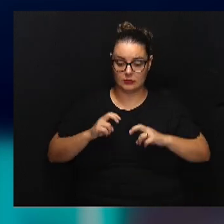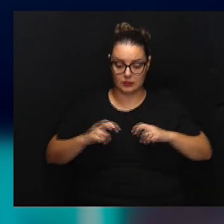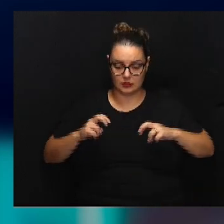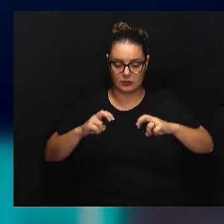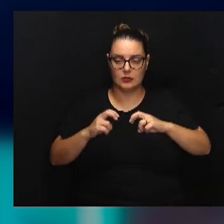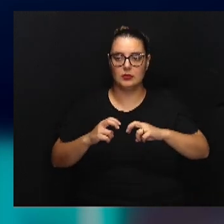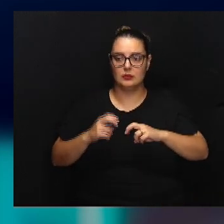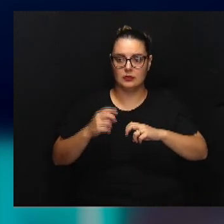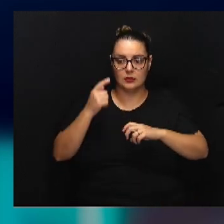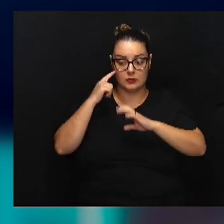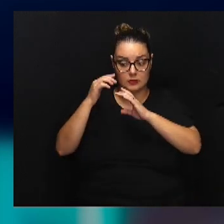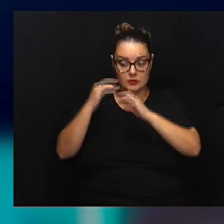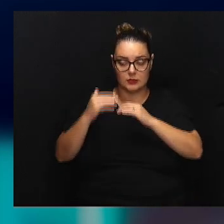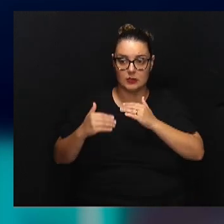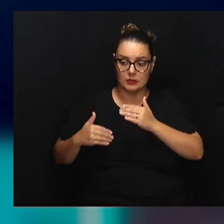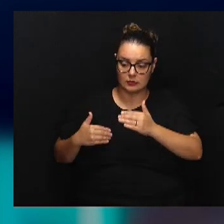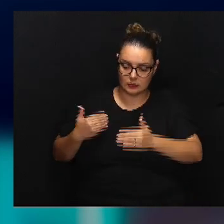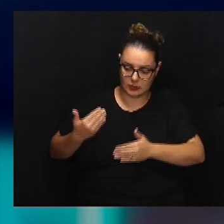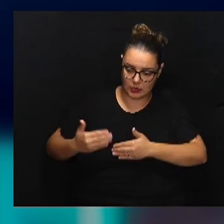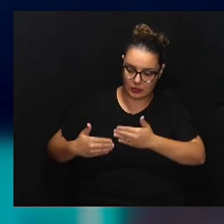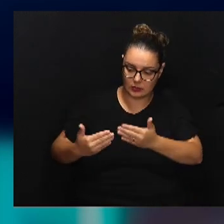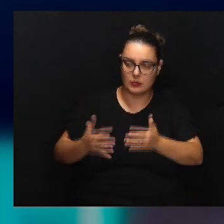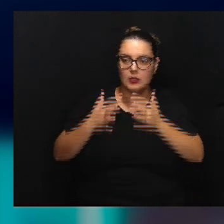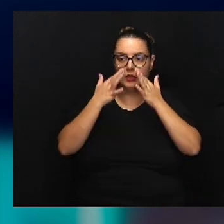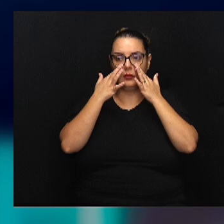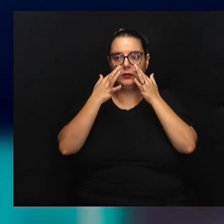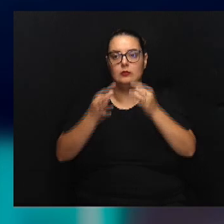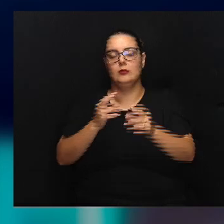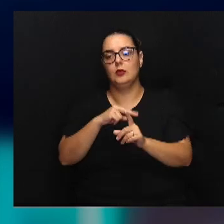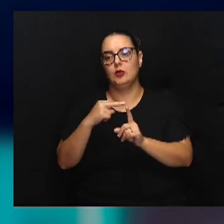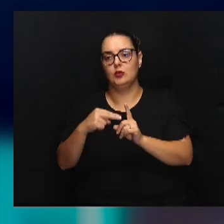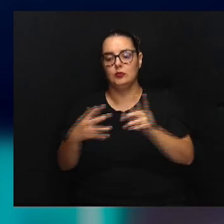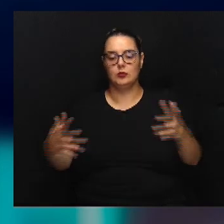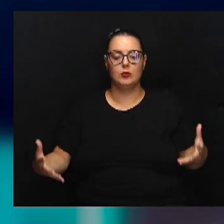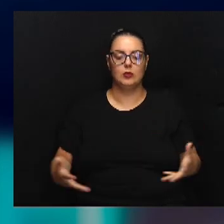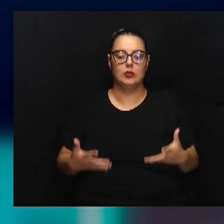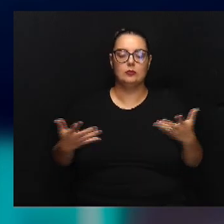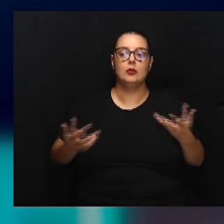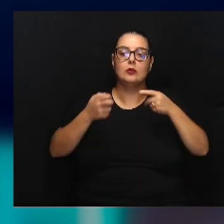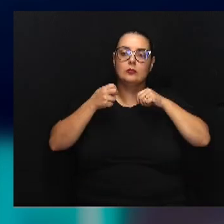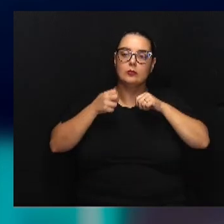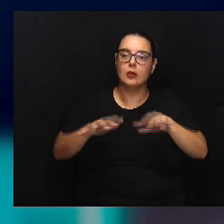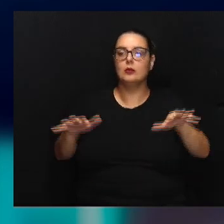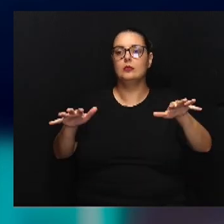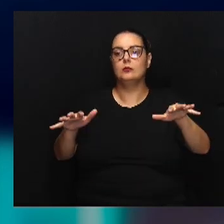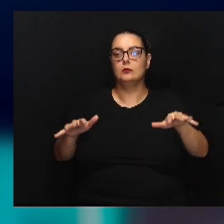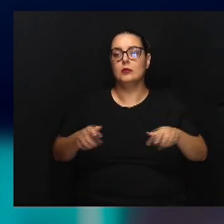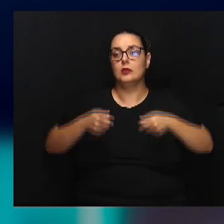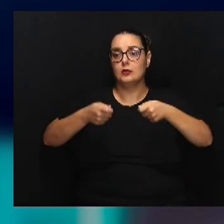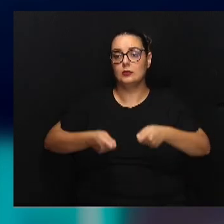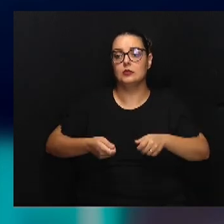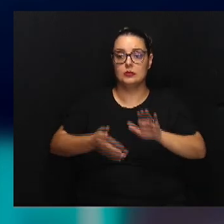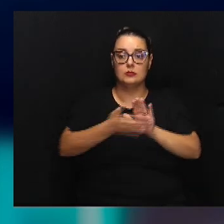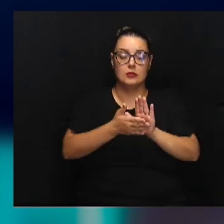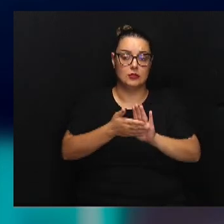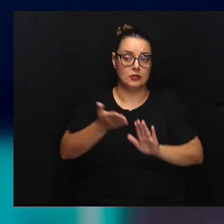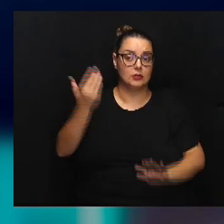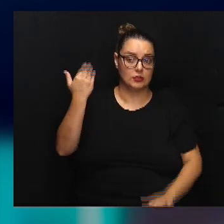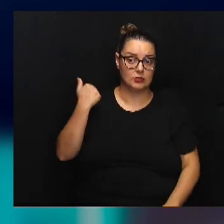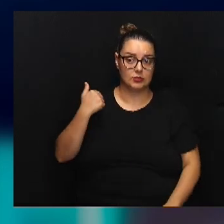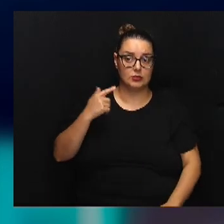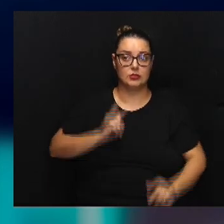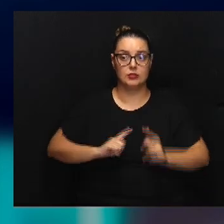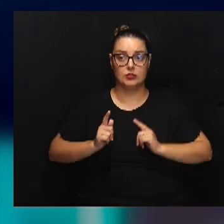demos mais atenção do ponto de vista de impulso, né, para consolidar a proposta que já havia sido gestada